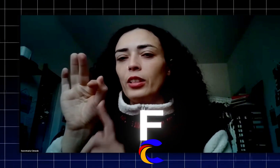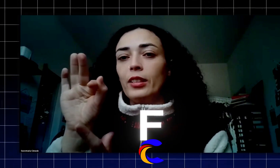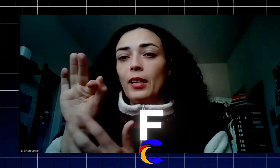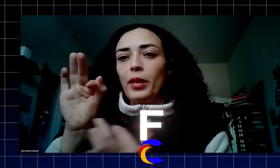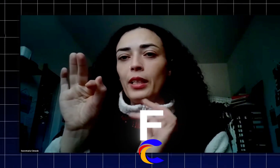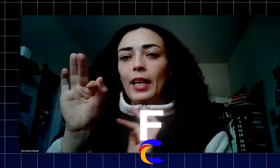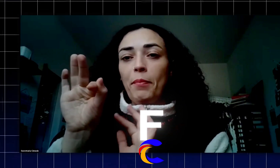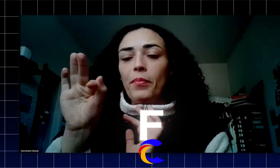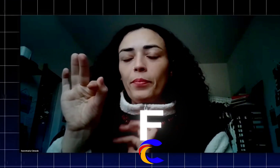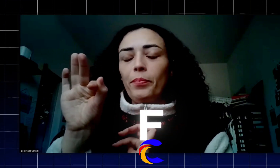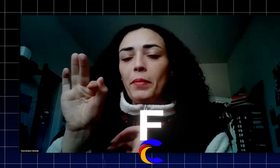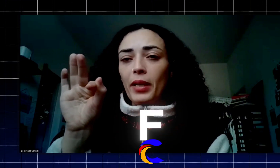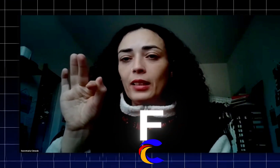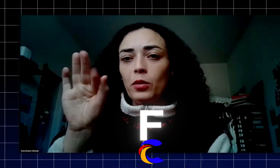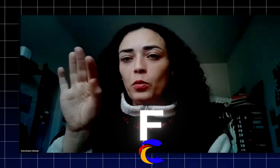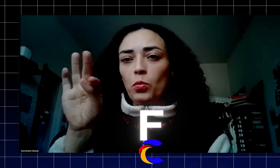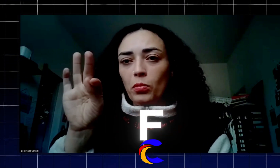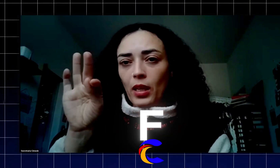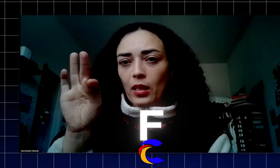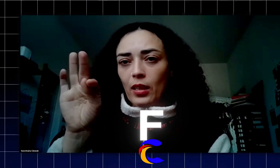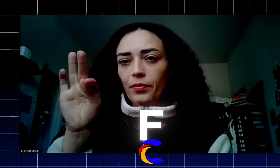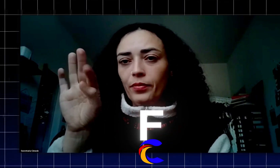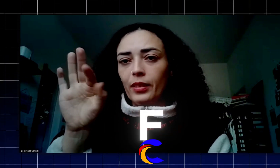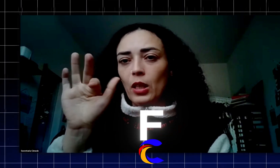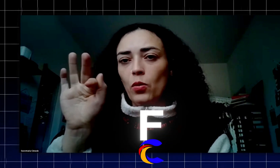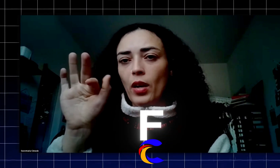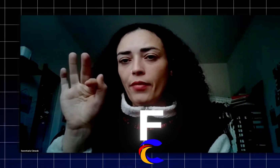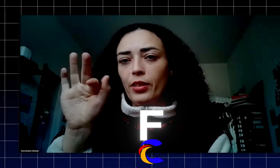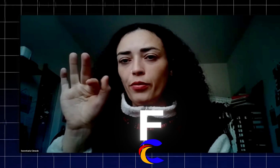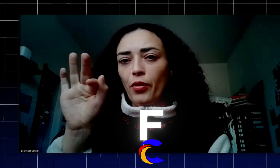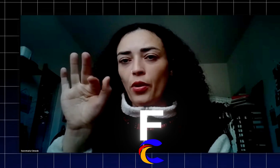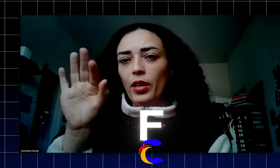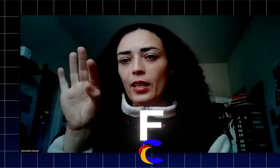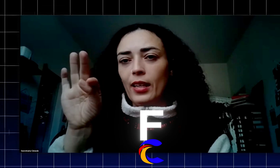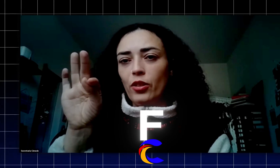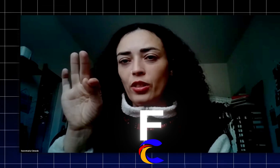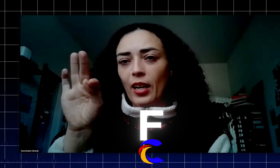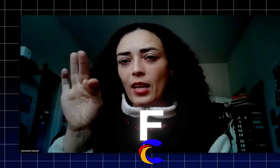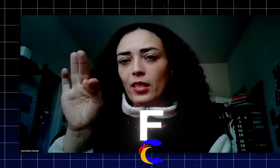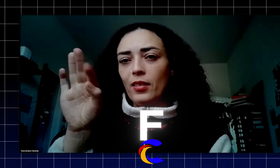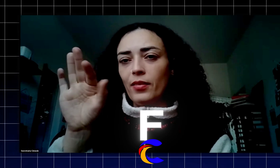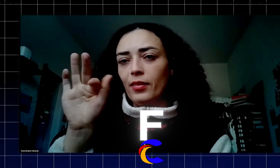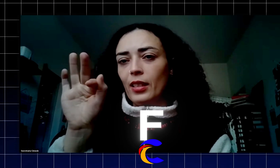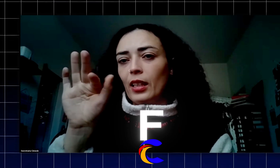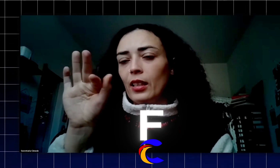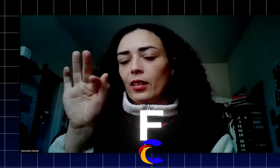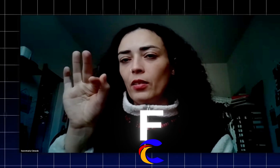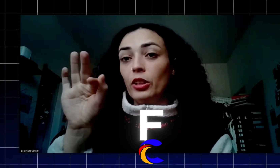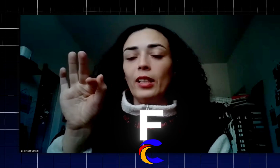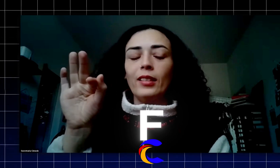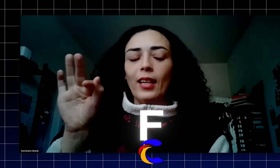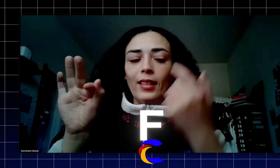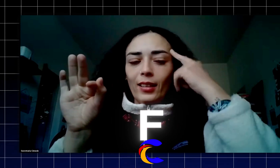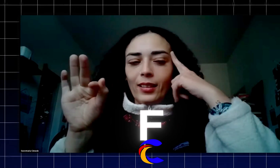O F a gente sempre quer bem parecido com o T, né? Então, F de fora, T de trás.